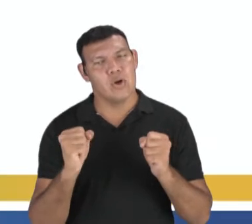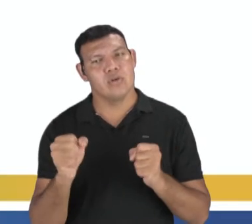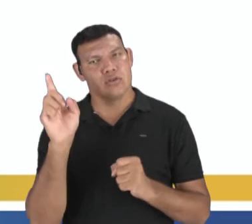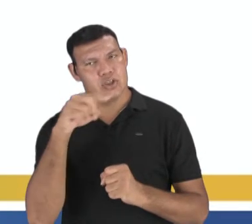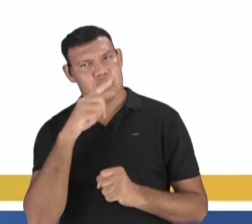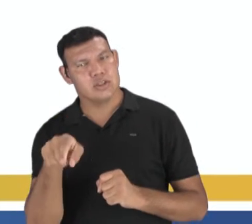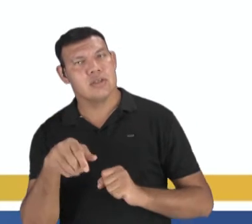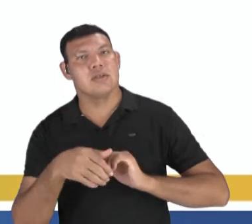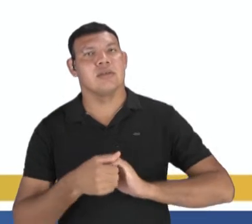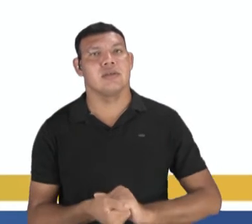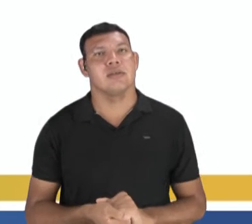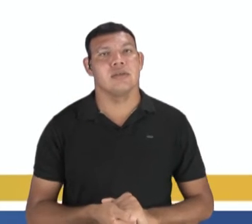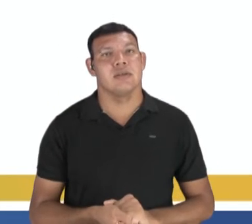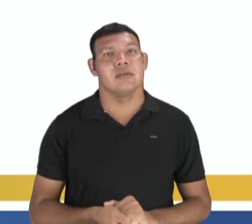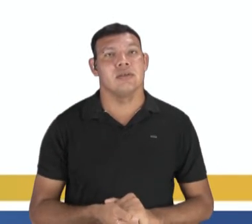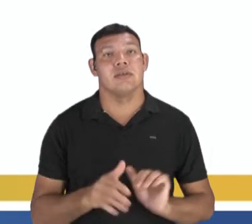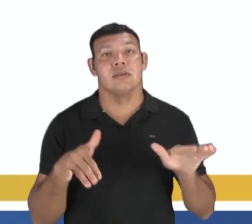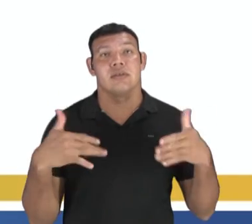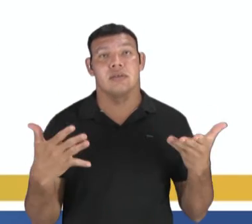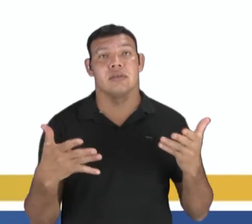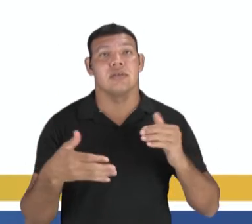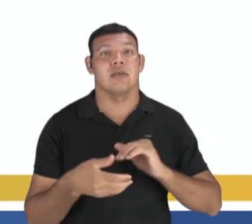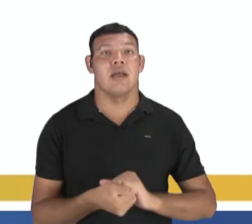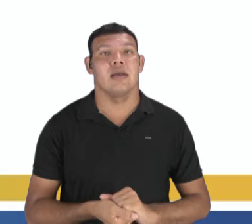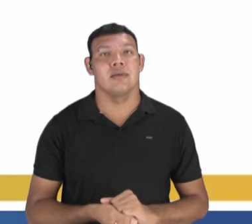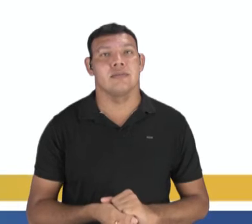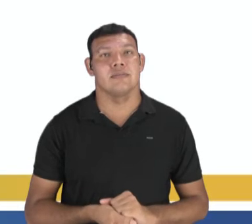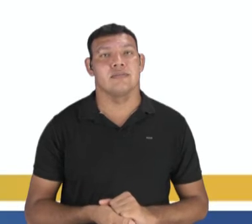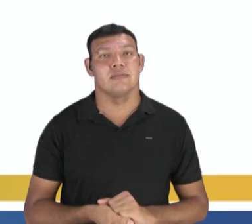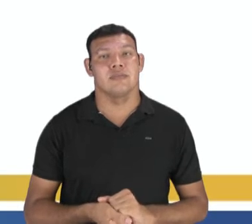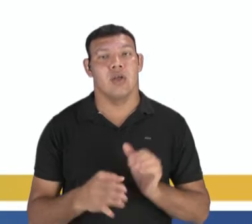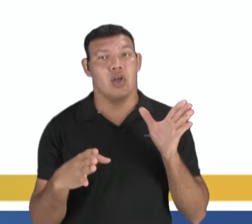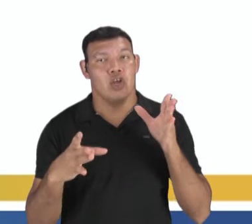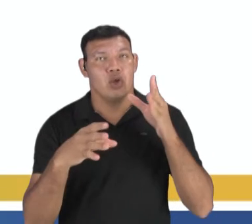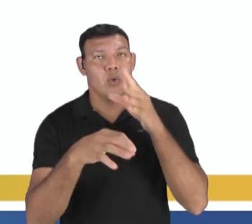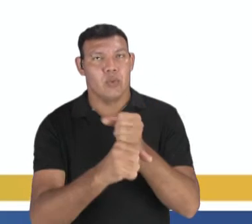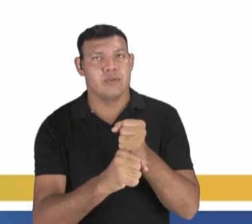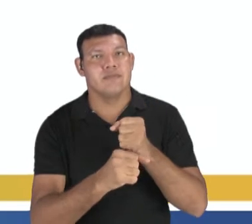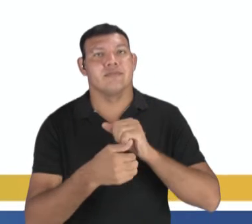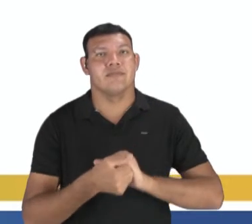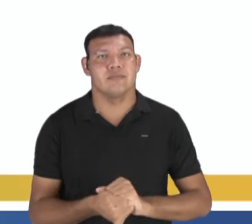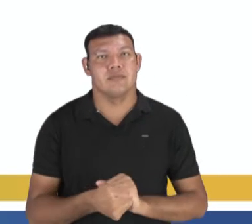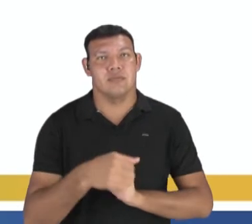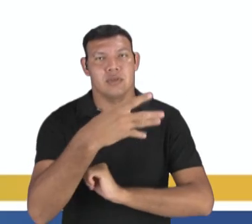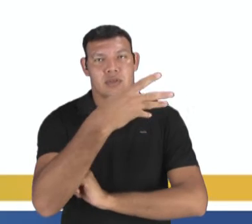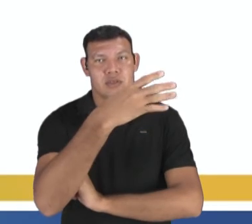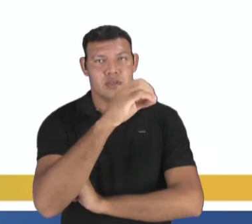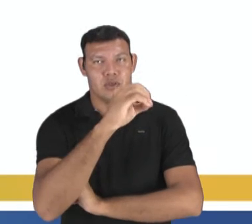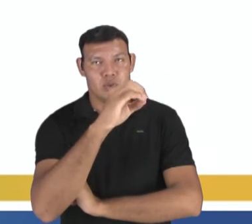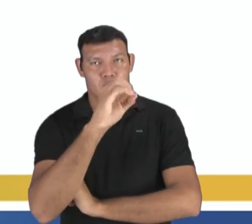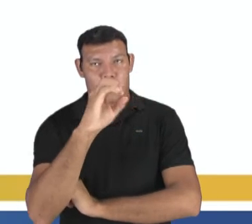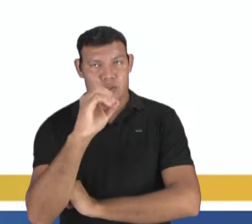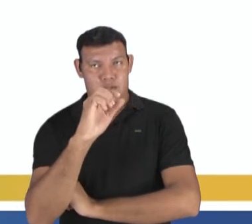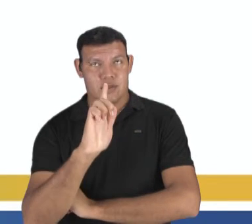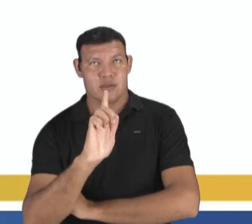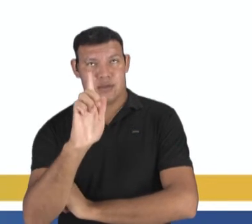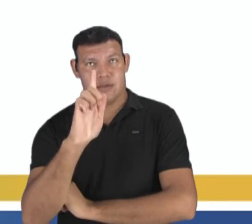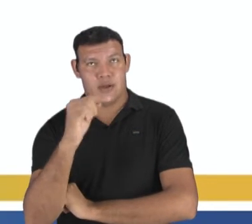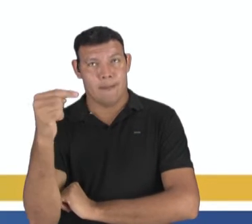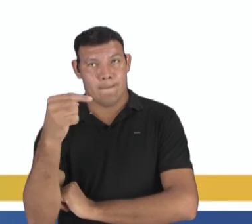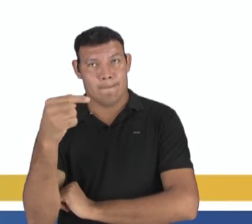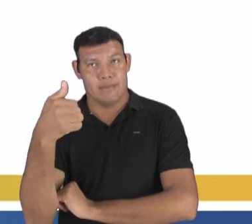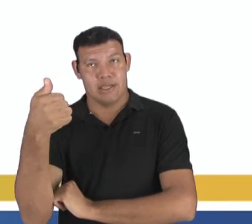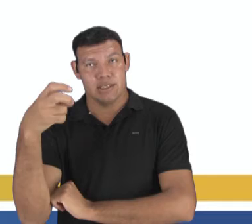Tudo bem? Então, esse cálculo aqui, ó, dá 400 gramas